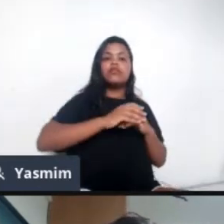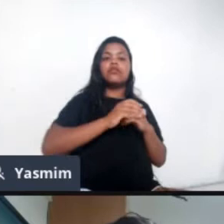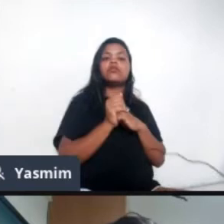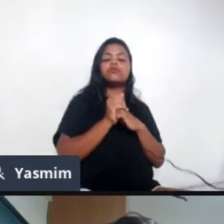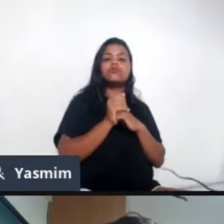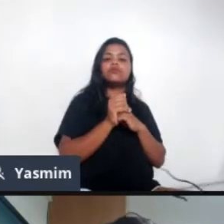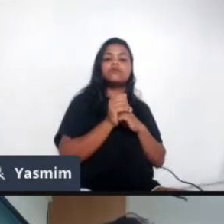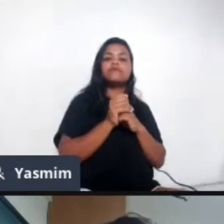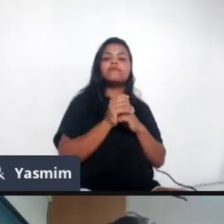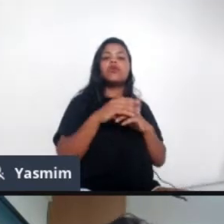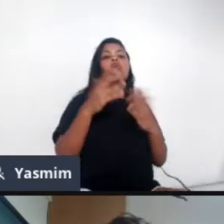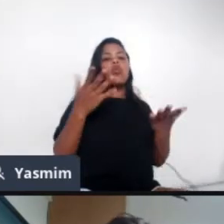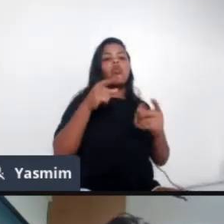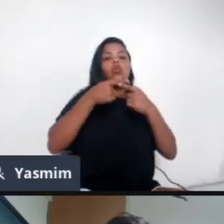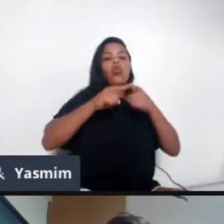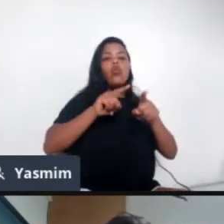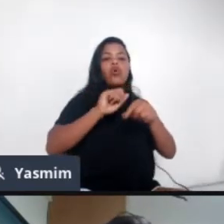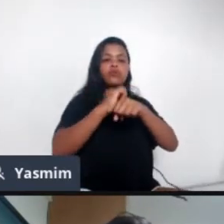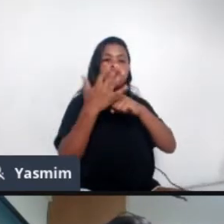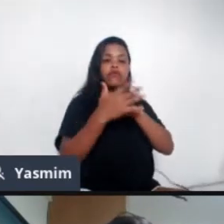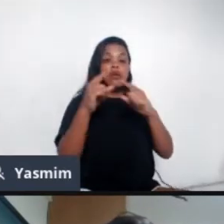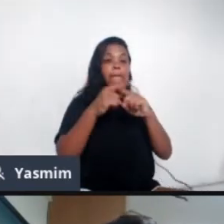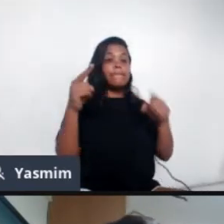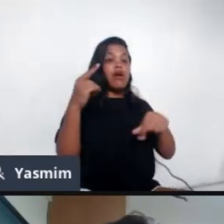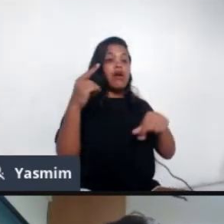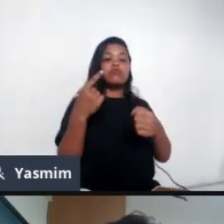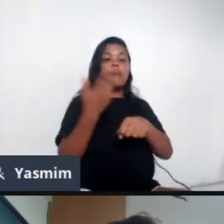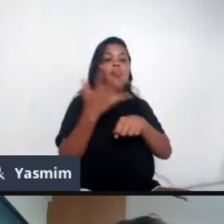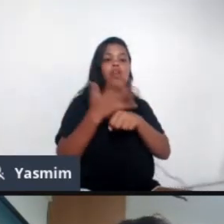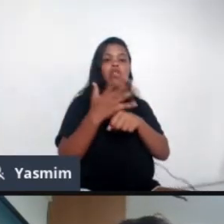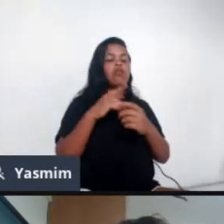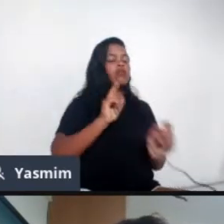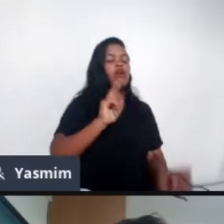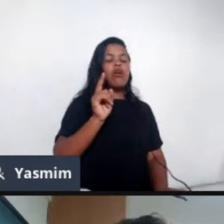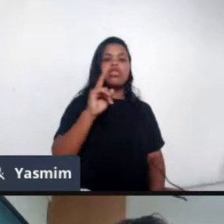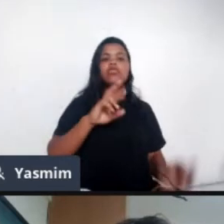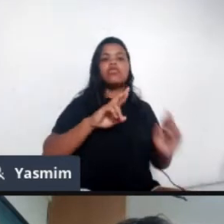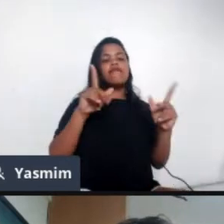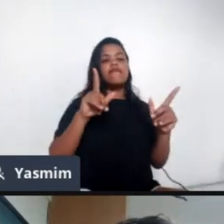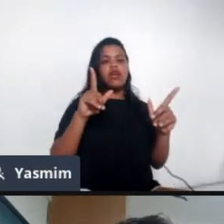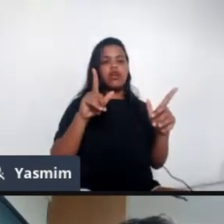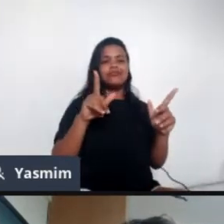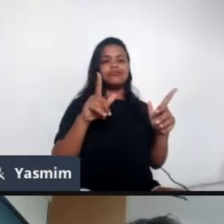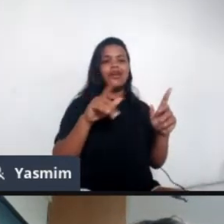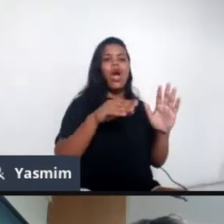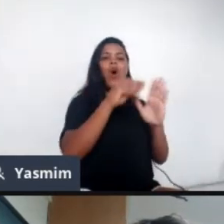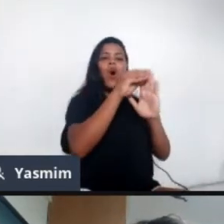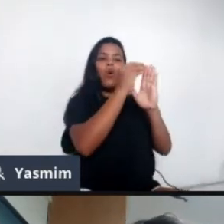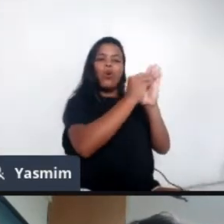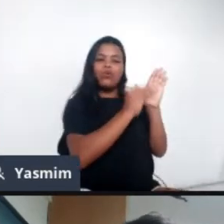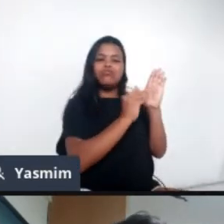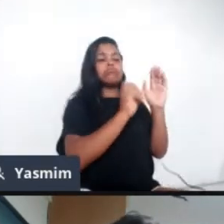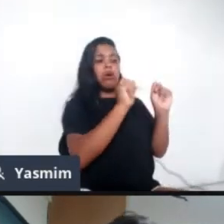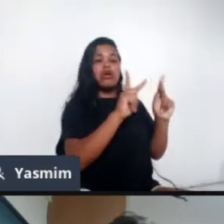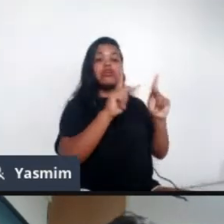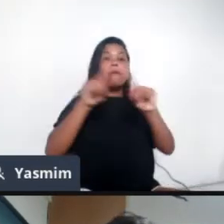contra os vírus, mas só que na prática clínica a gente não evidencia de forma tão clara esses resultados que são